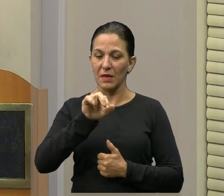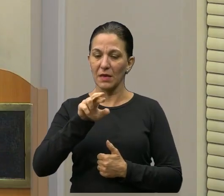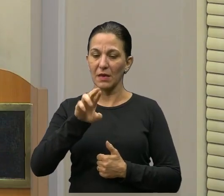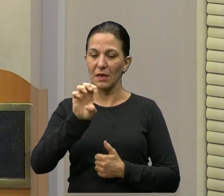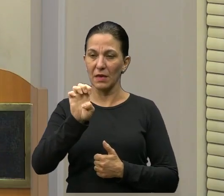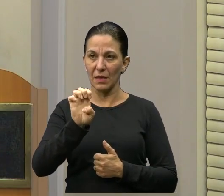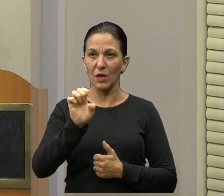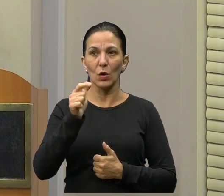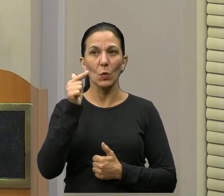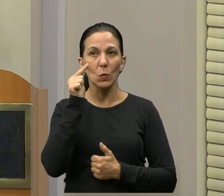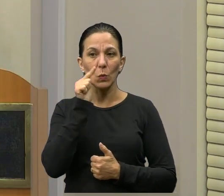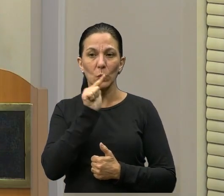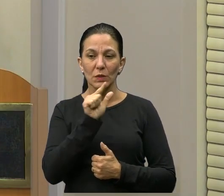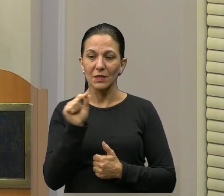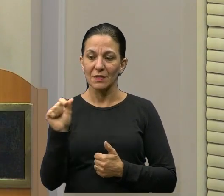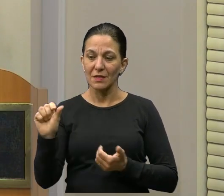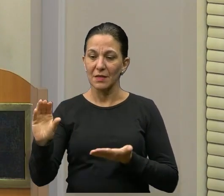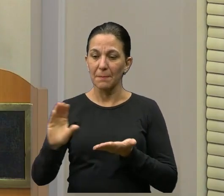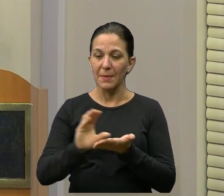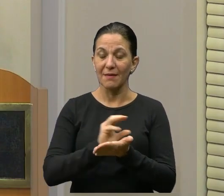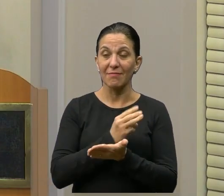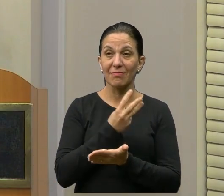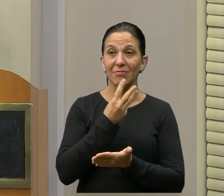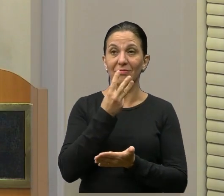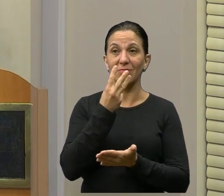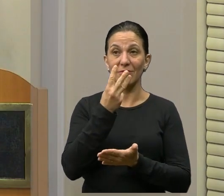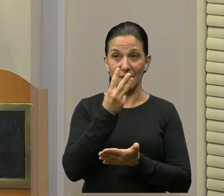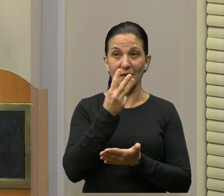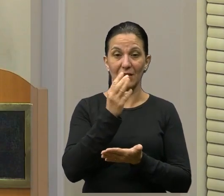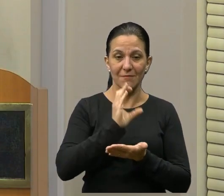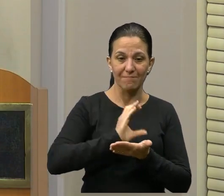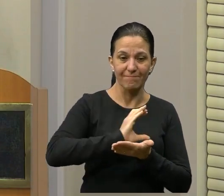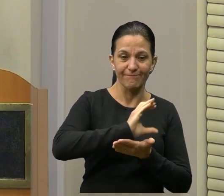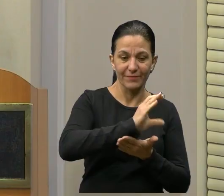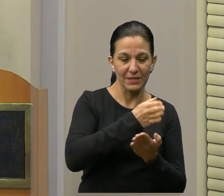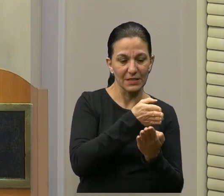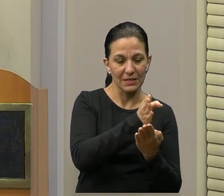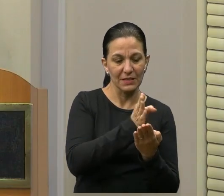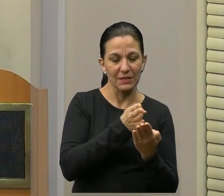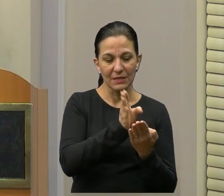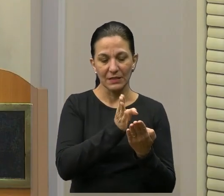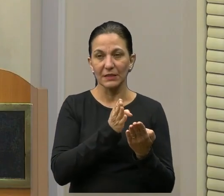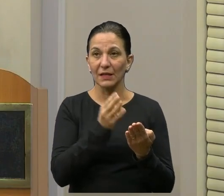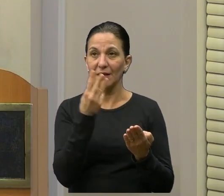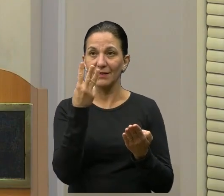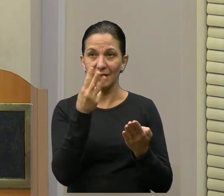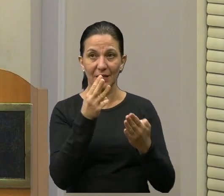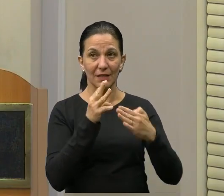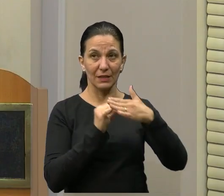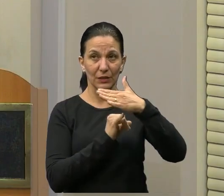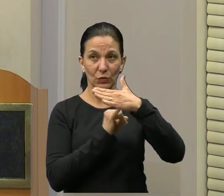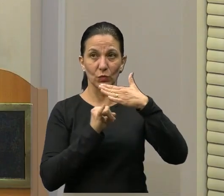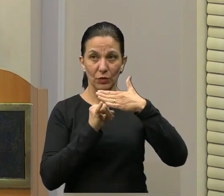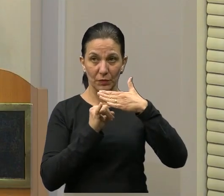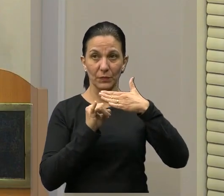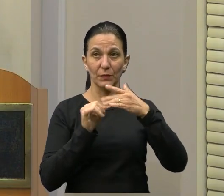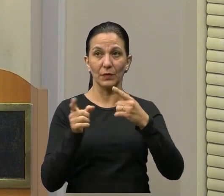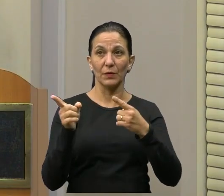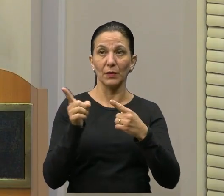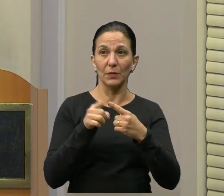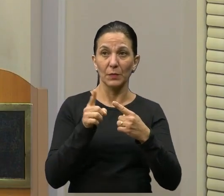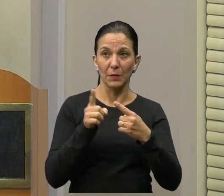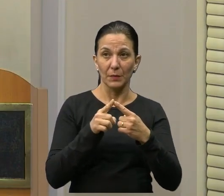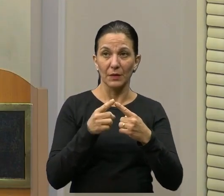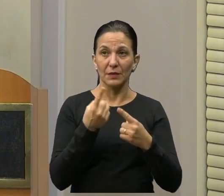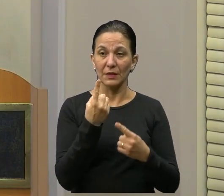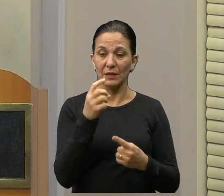viabilizar 3 emendas importantes para a manutenção de 3 entidades do terceiro setor. A primeira emenda, no